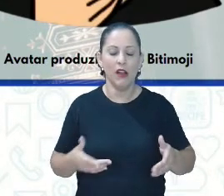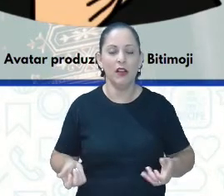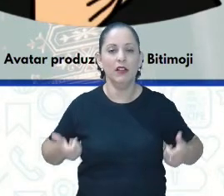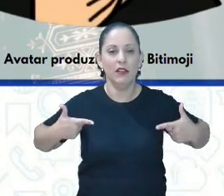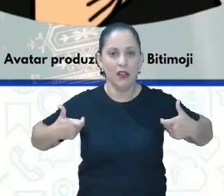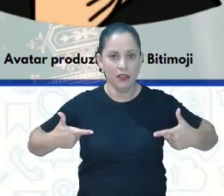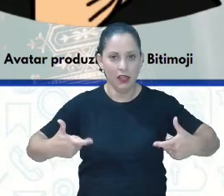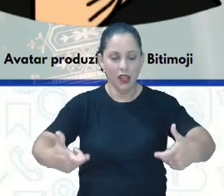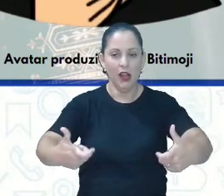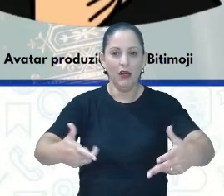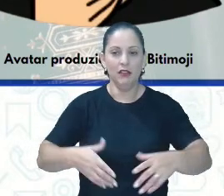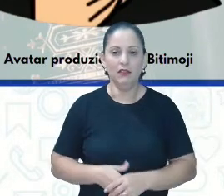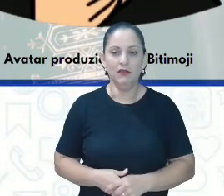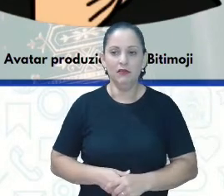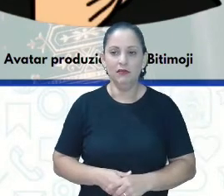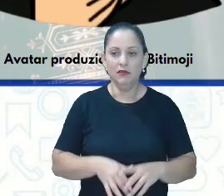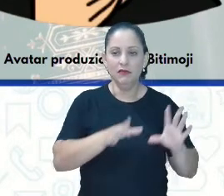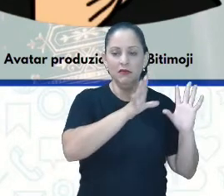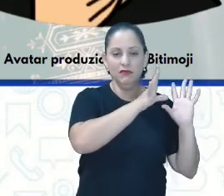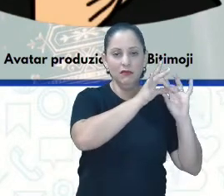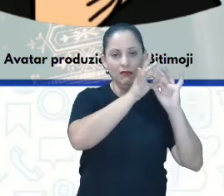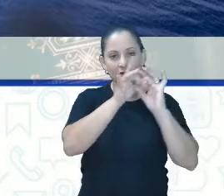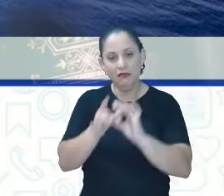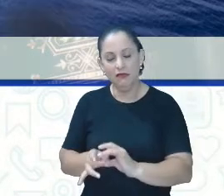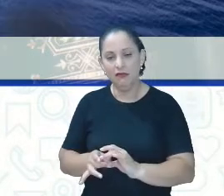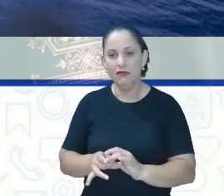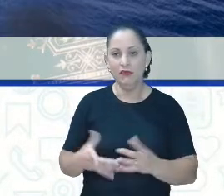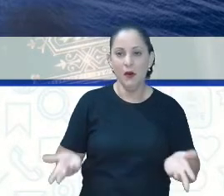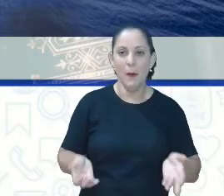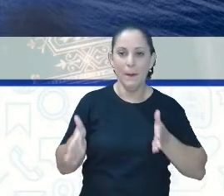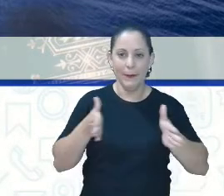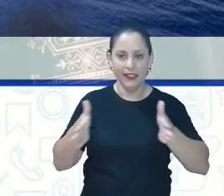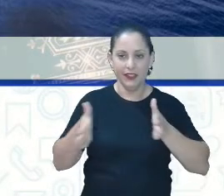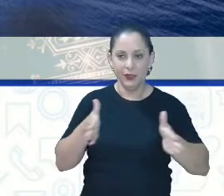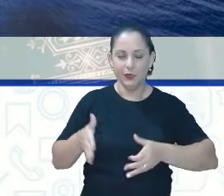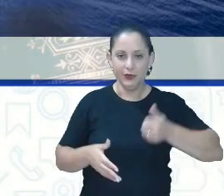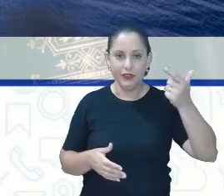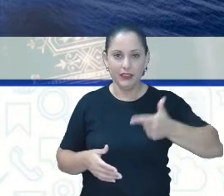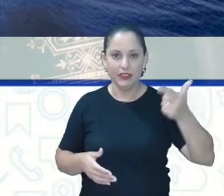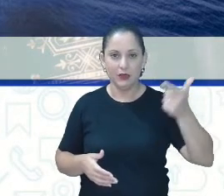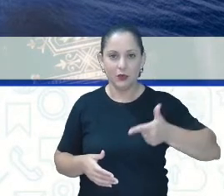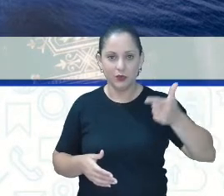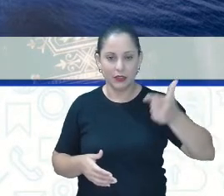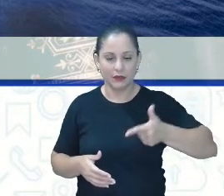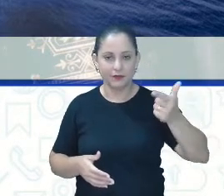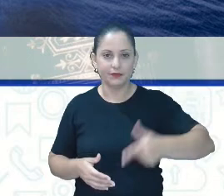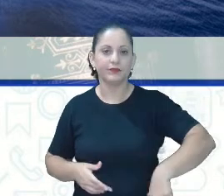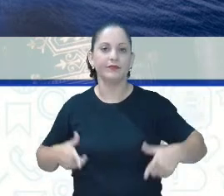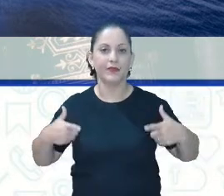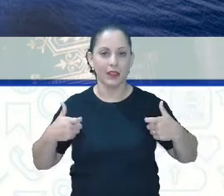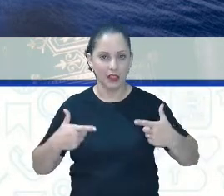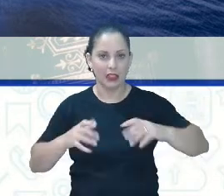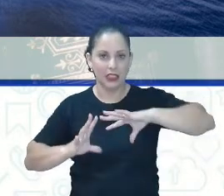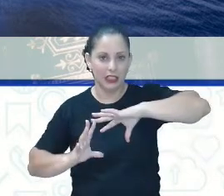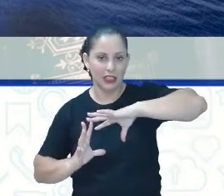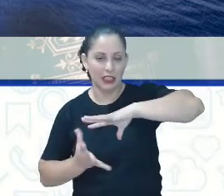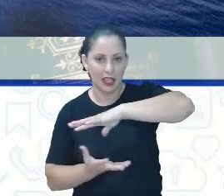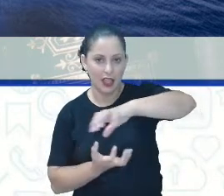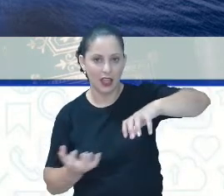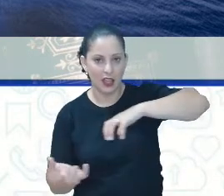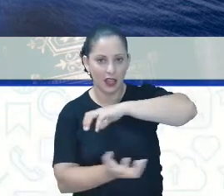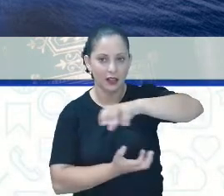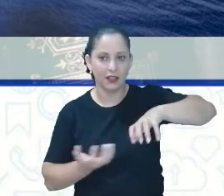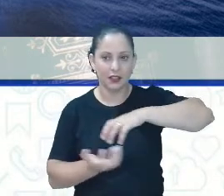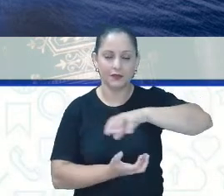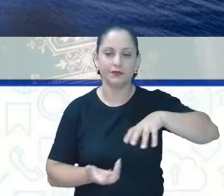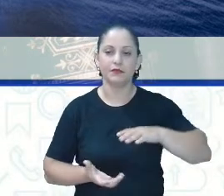Iwo Jima, no contexto da Segunda Guerra Mundial. E aqui, ó, eu trouxe, ó, mais algumas imagens. Aqui